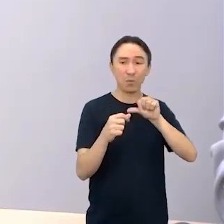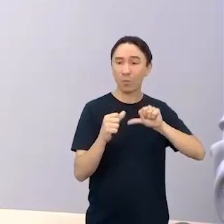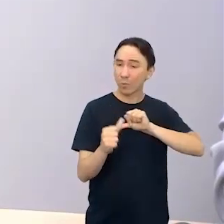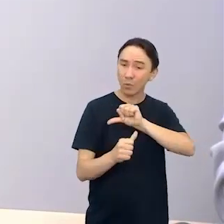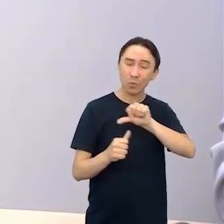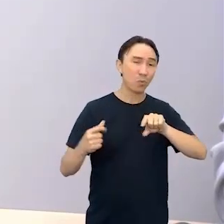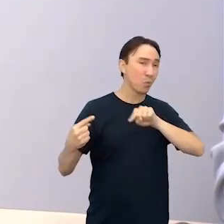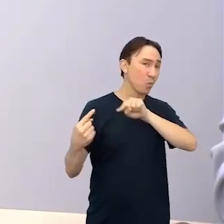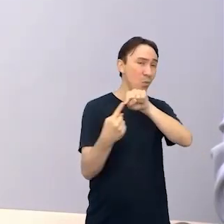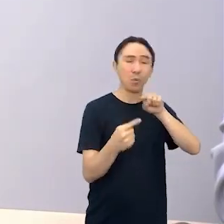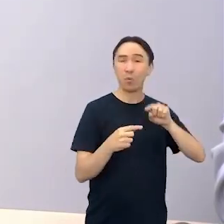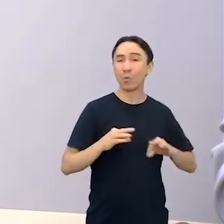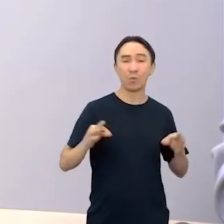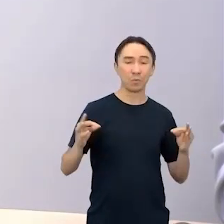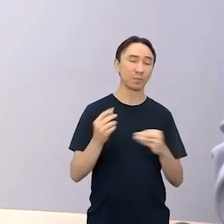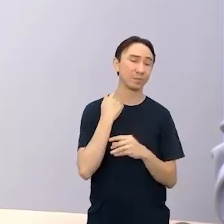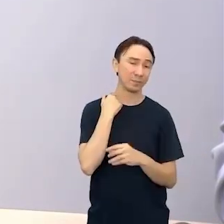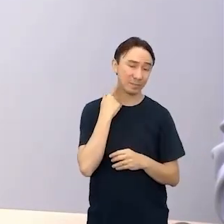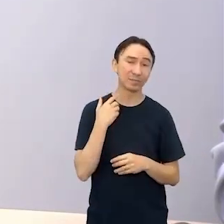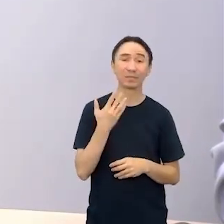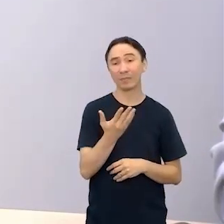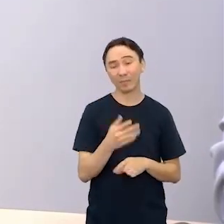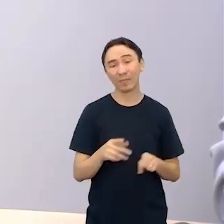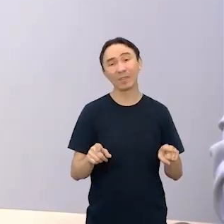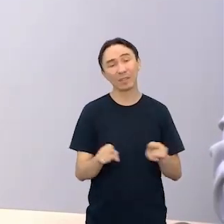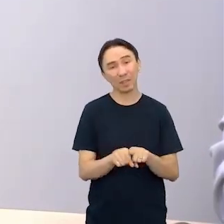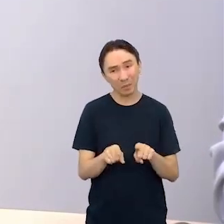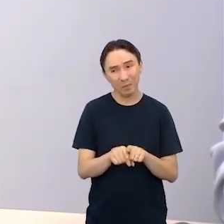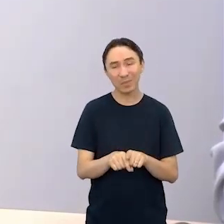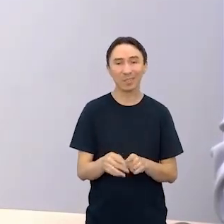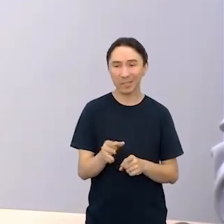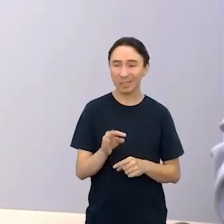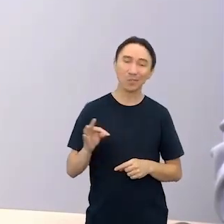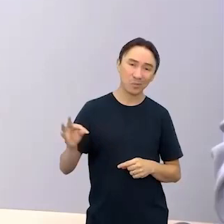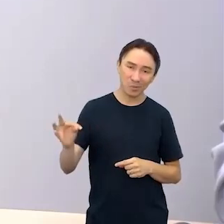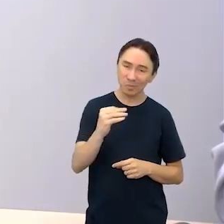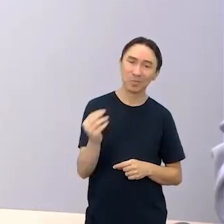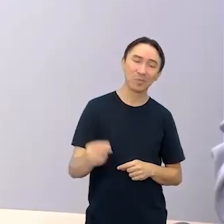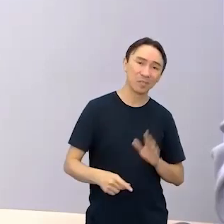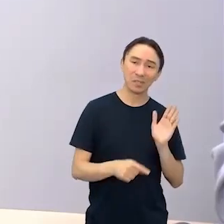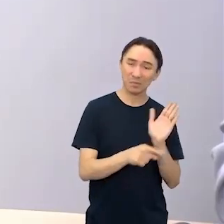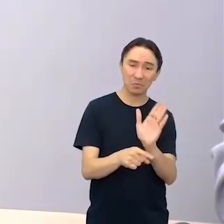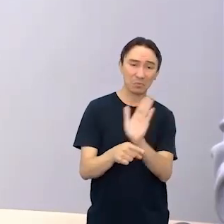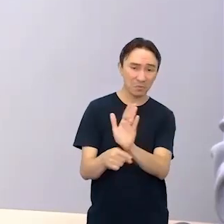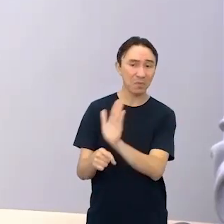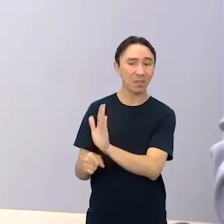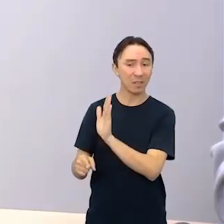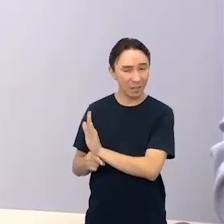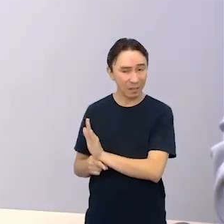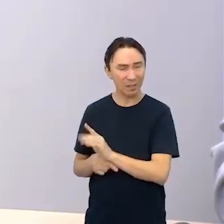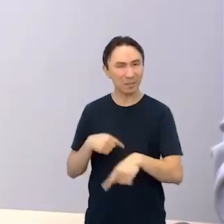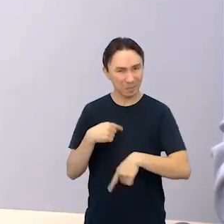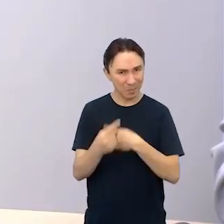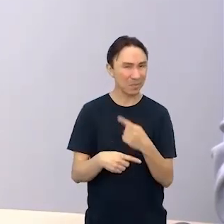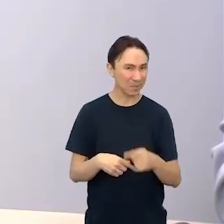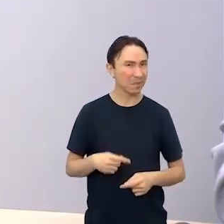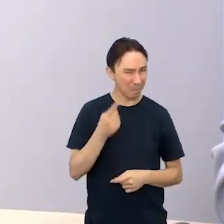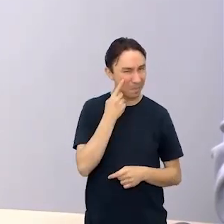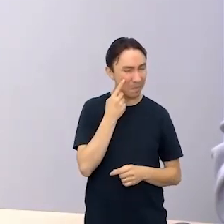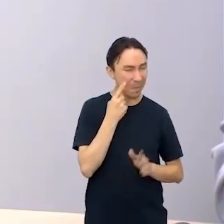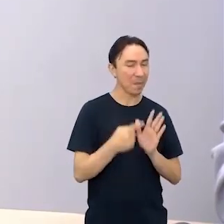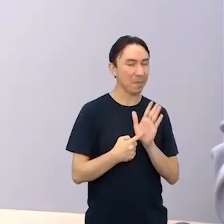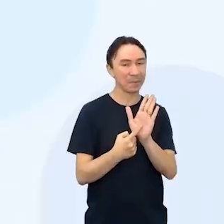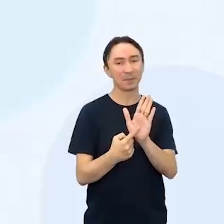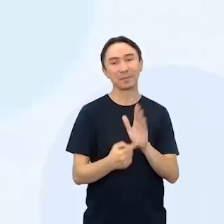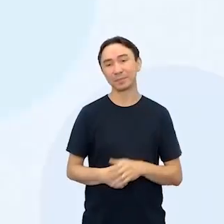aí, de forma indireta, você acaba atingindo a todo esse público. E aí a gente vai mostrar daqui a pouco uma forma direta e indireta, tá? E